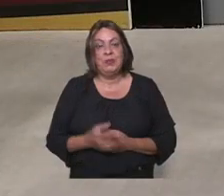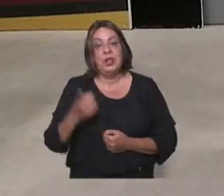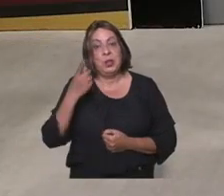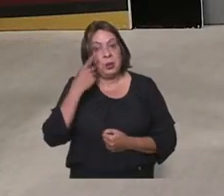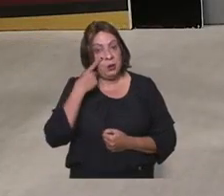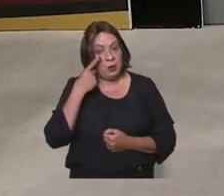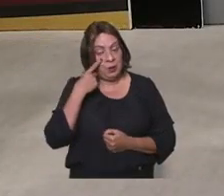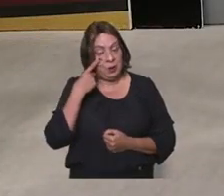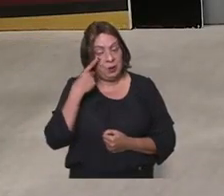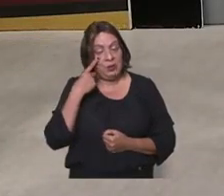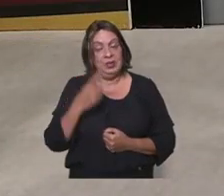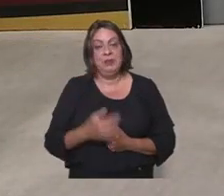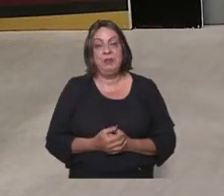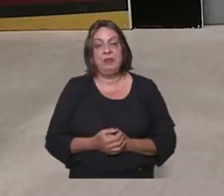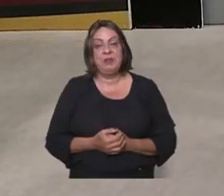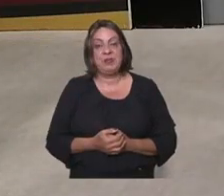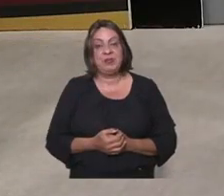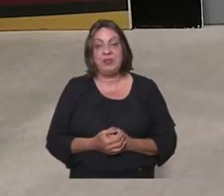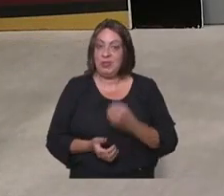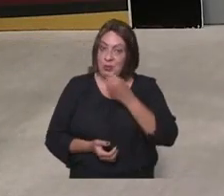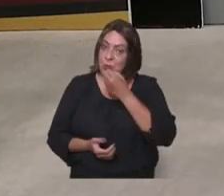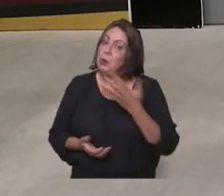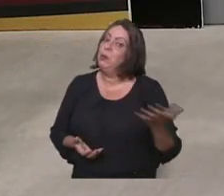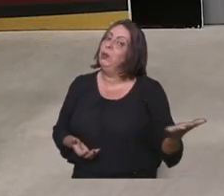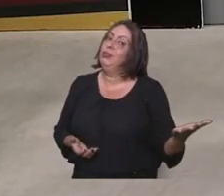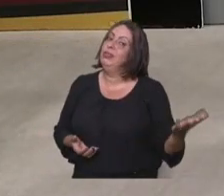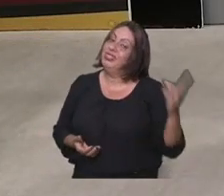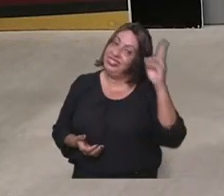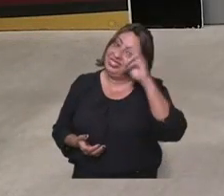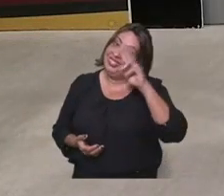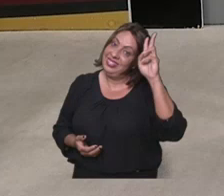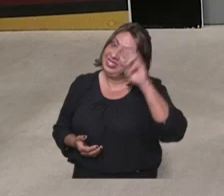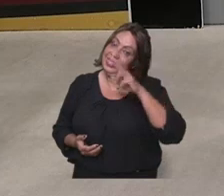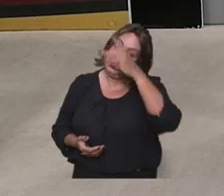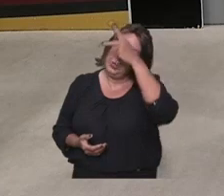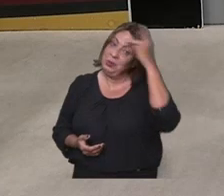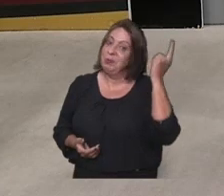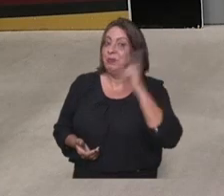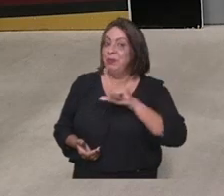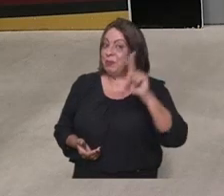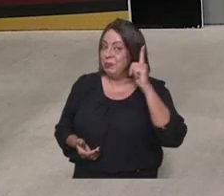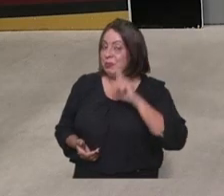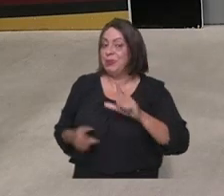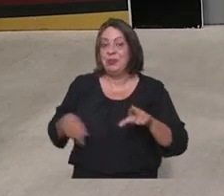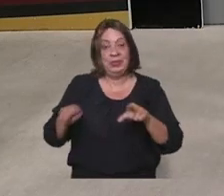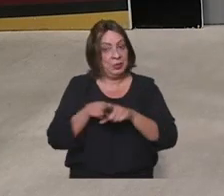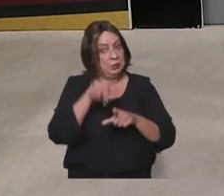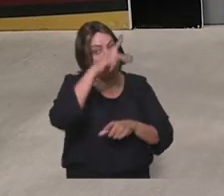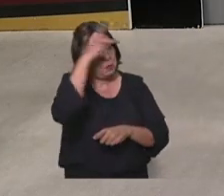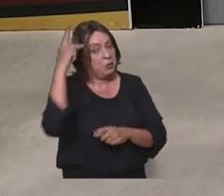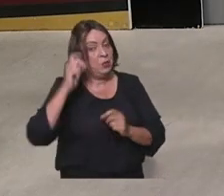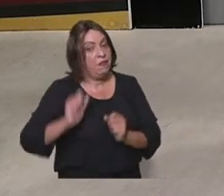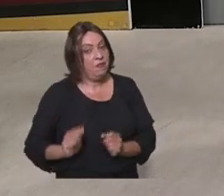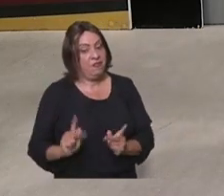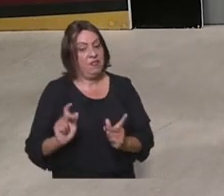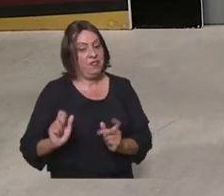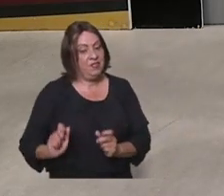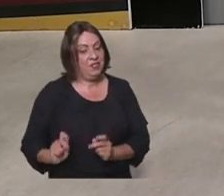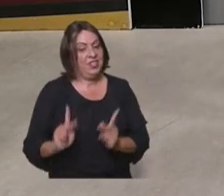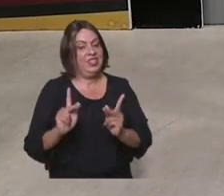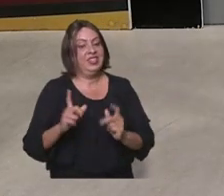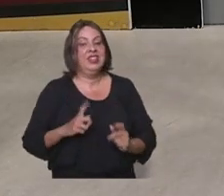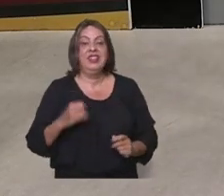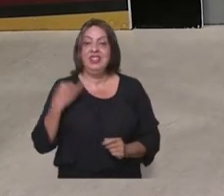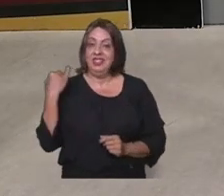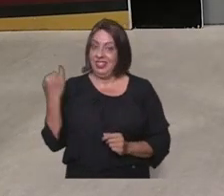Olha aí, gente! Bom demais! Histórias muito aí dos nossos contemplados, das nossas promotoras pé-quentes também. É sempre